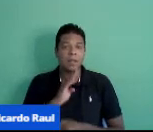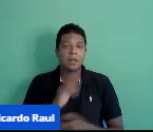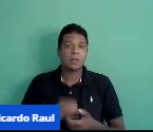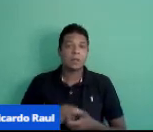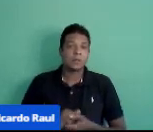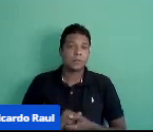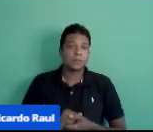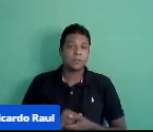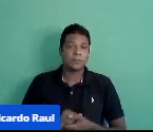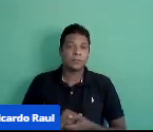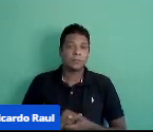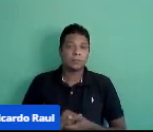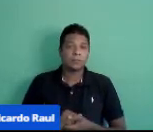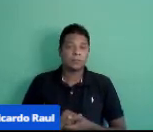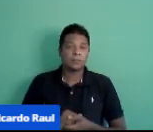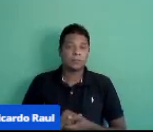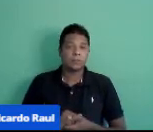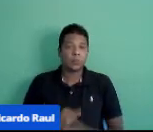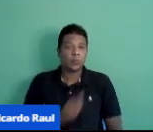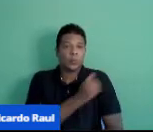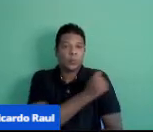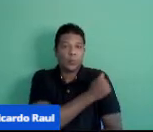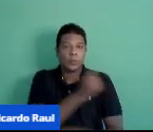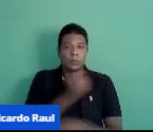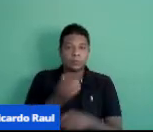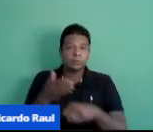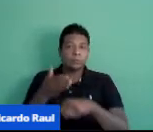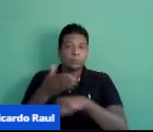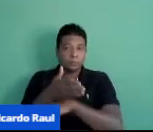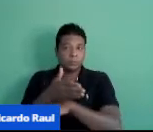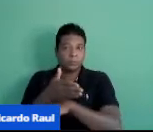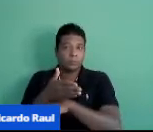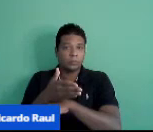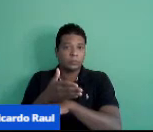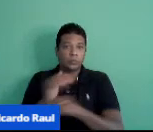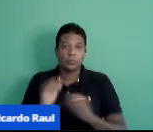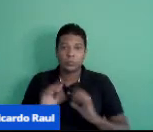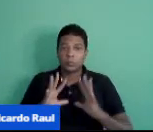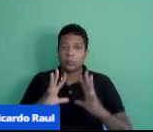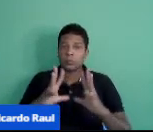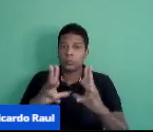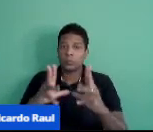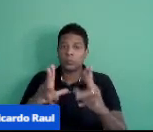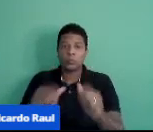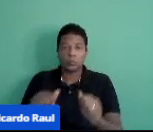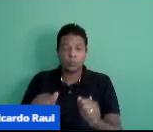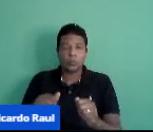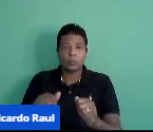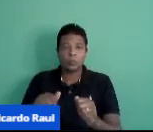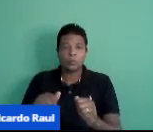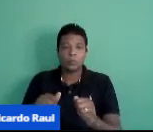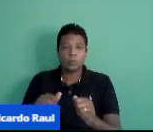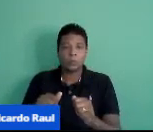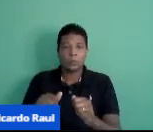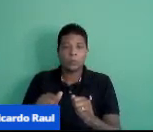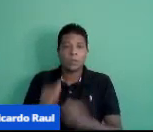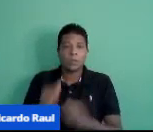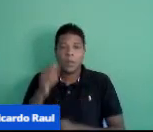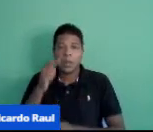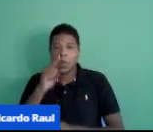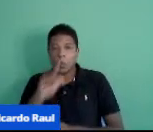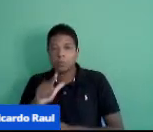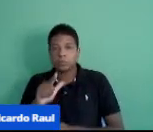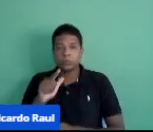de o aluno acessar o conteúdo todo do ano todo, né? O Telegram, acredito que tem